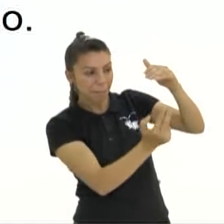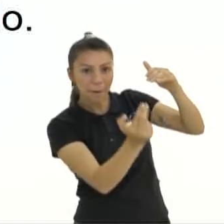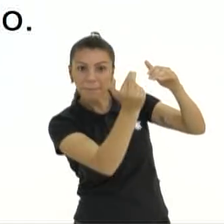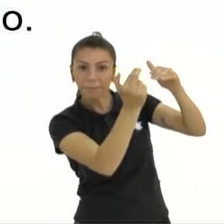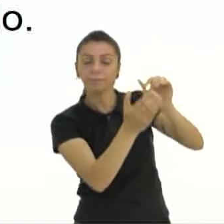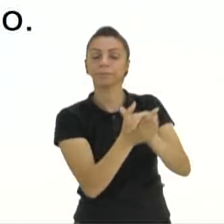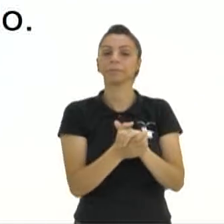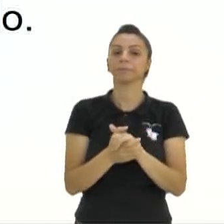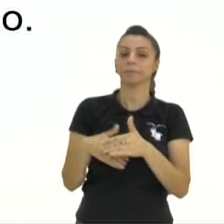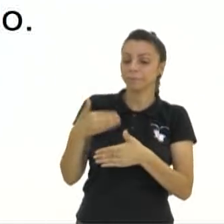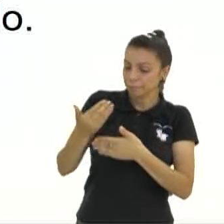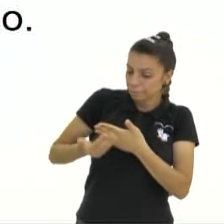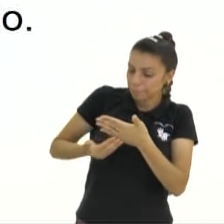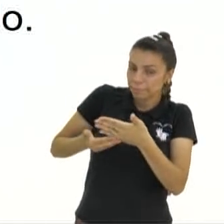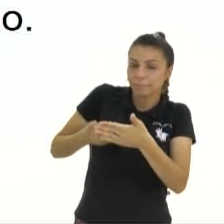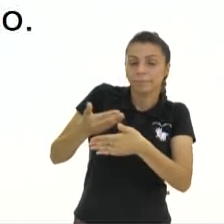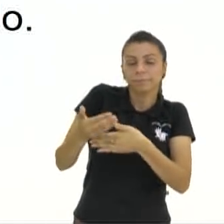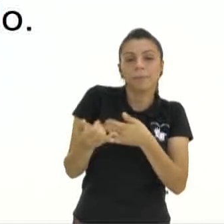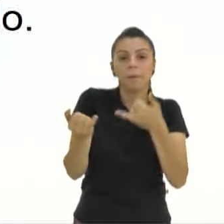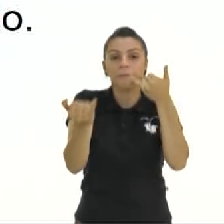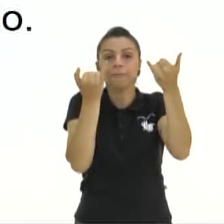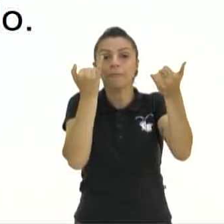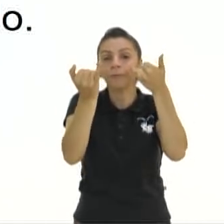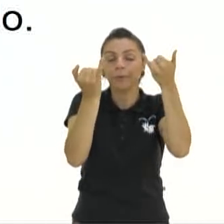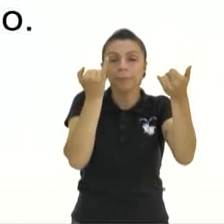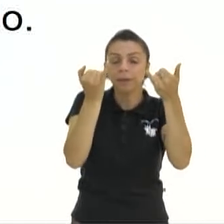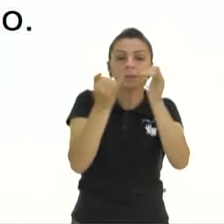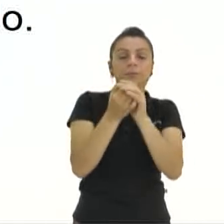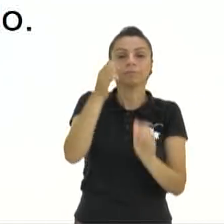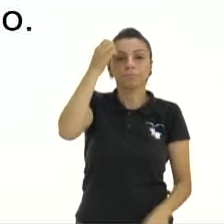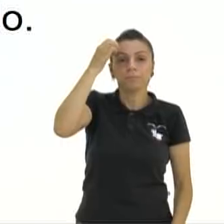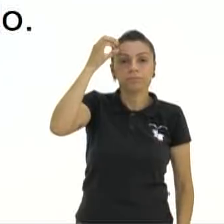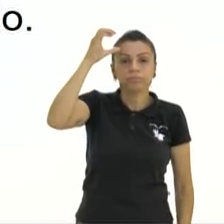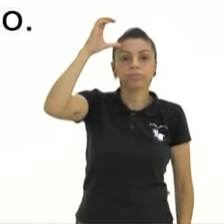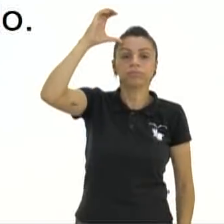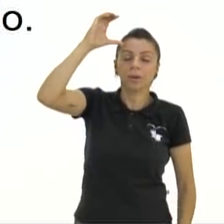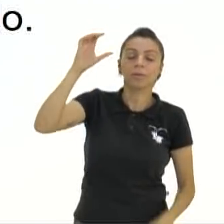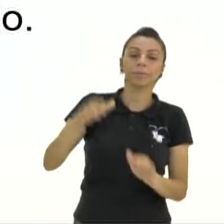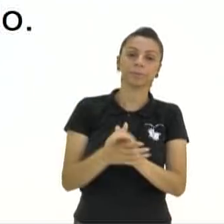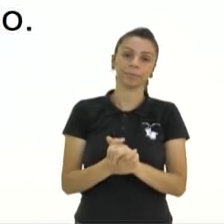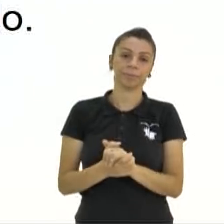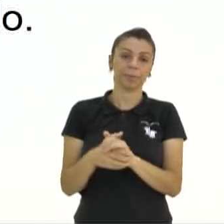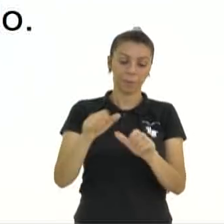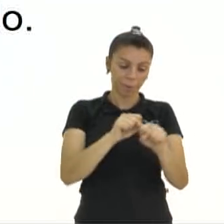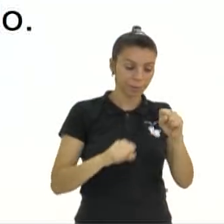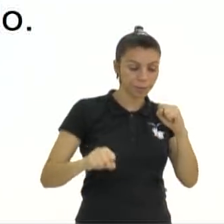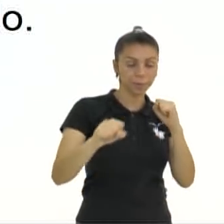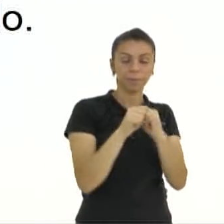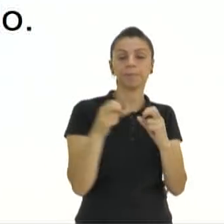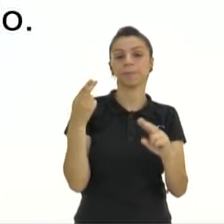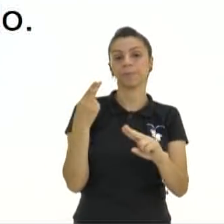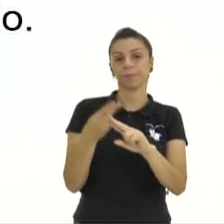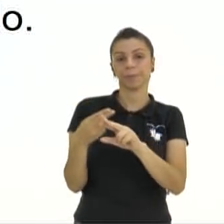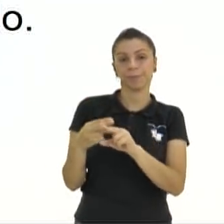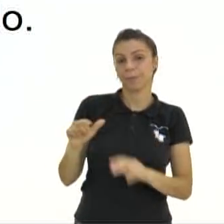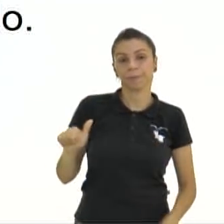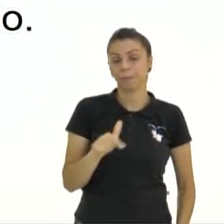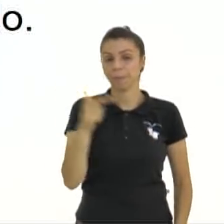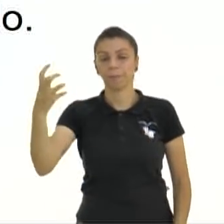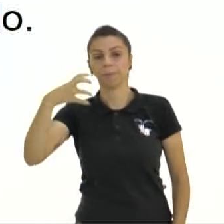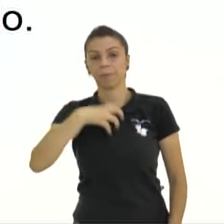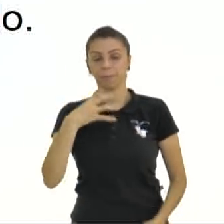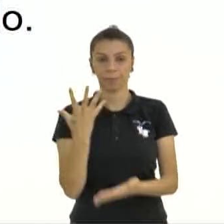Com o passar do tempo e o acúmulo de informações, a sociedade passa a utilizar outras formas de registro.